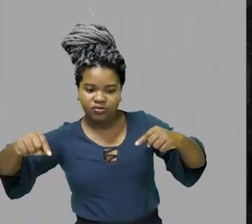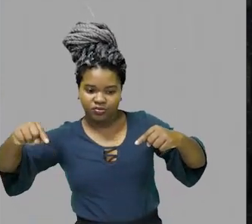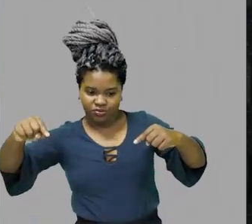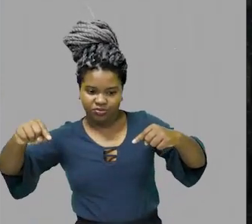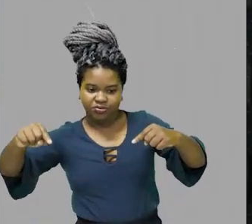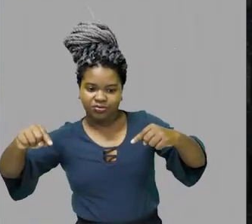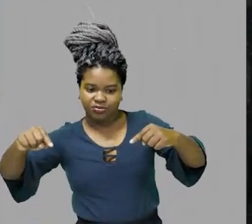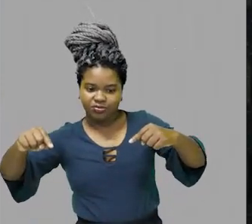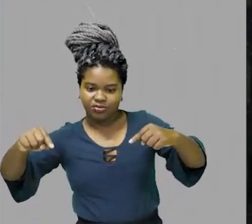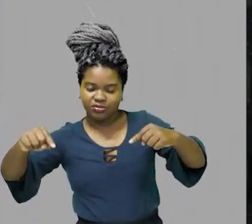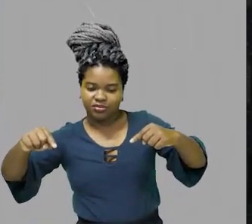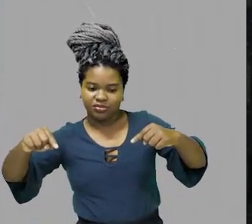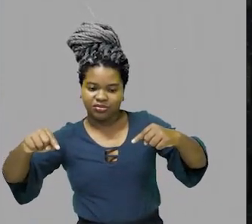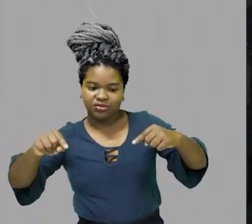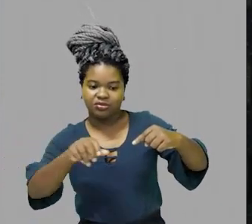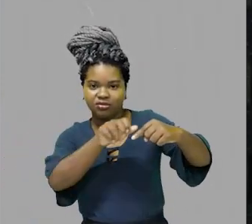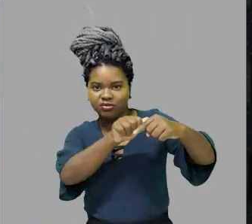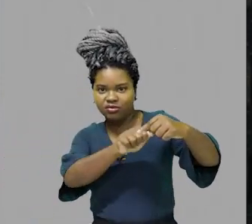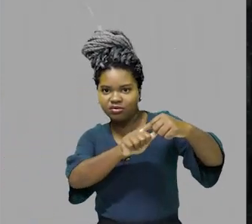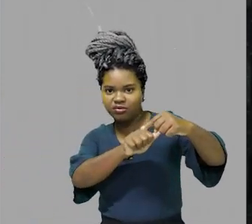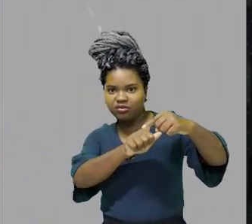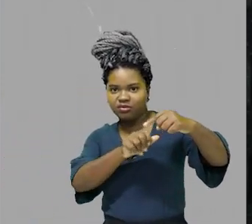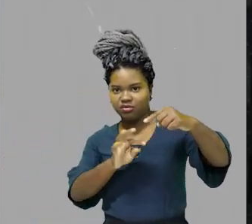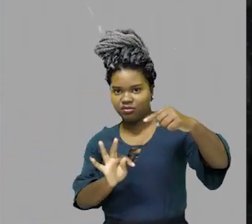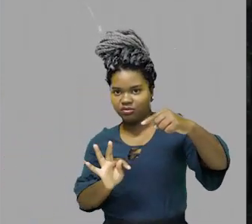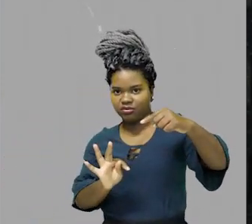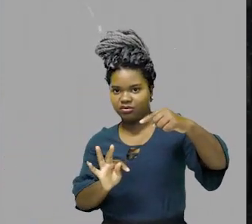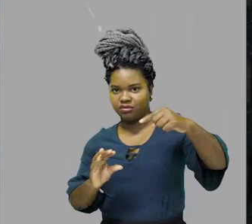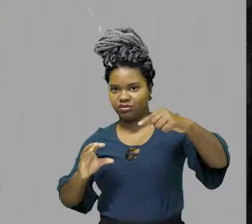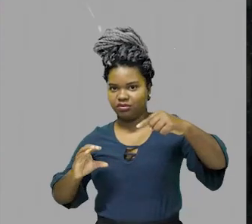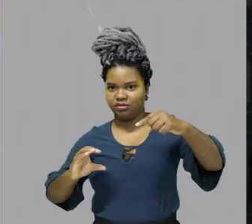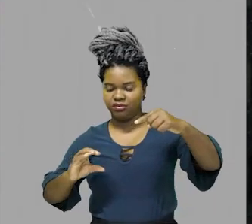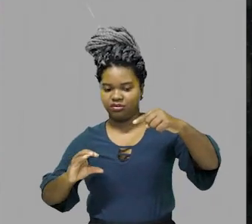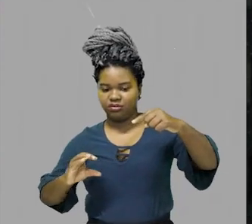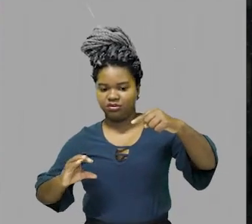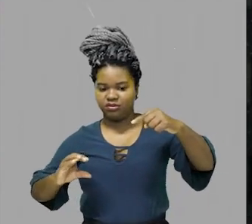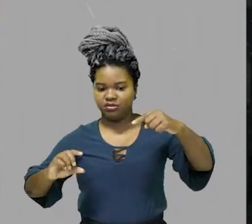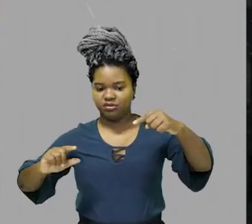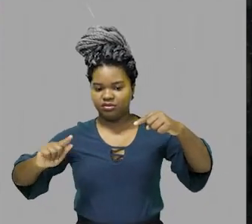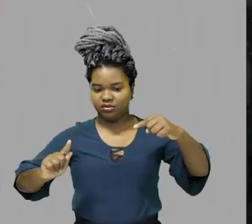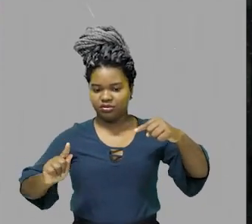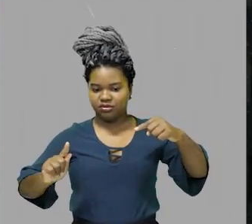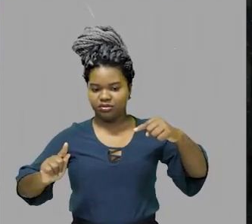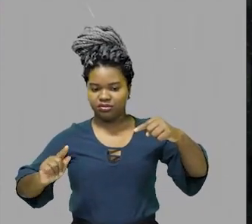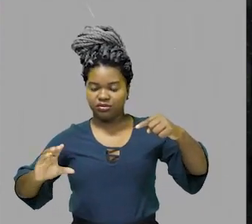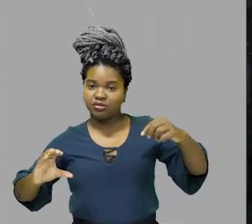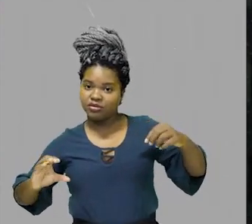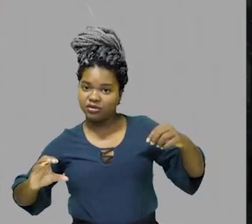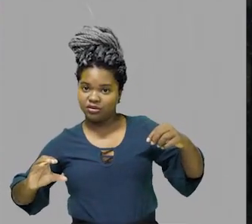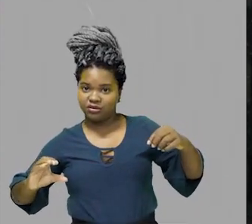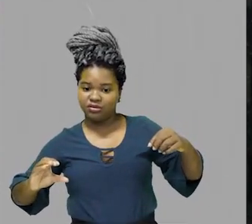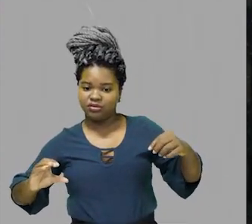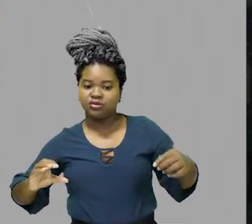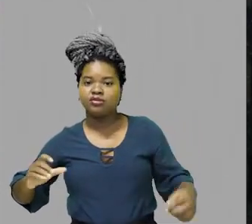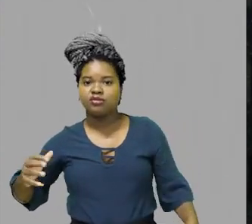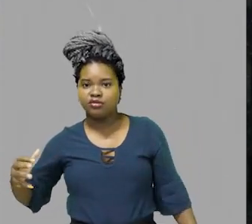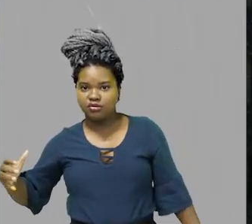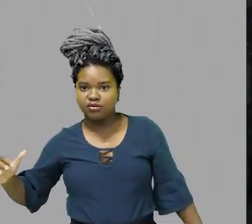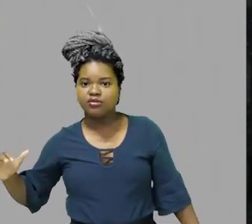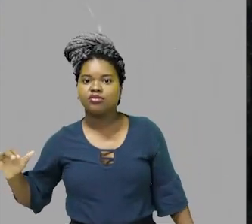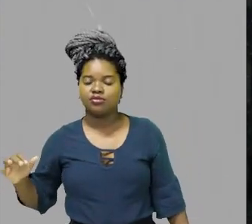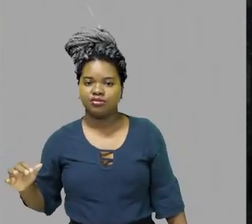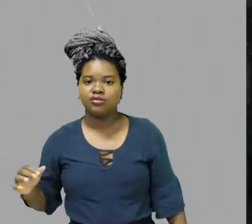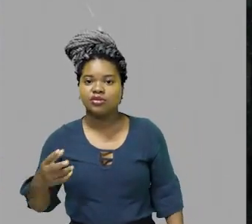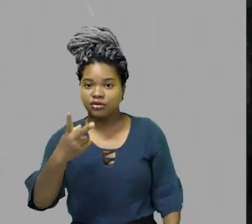aqui, as sequências são essas aqui, ó. A, T, C, G, C, G, uma sequência de